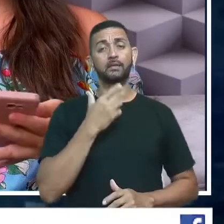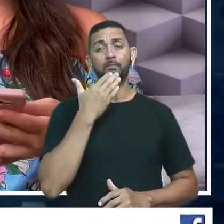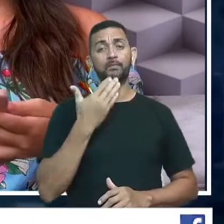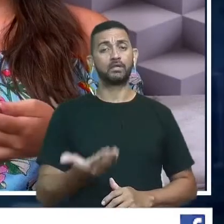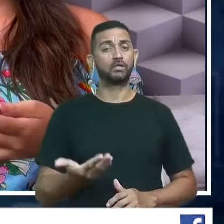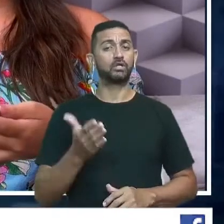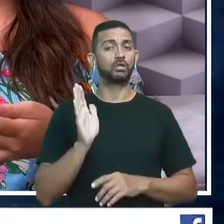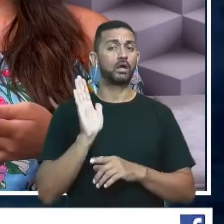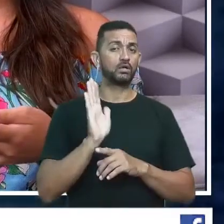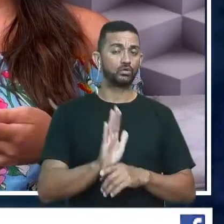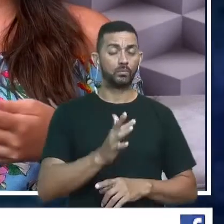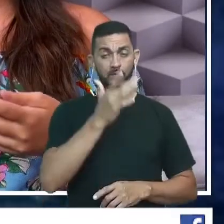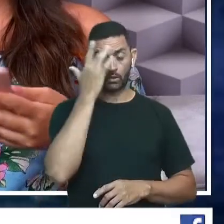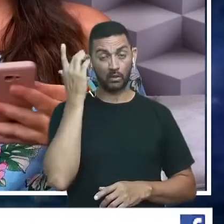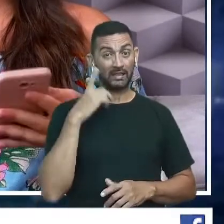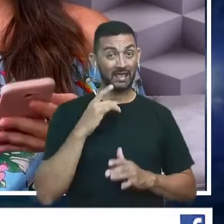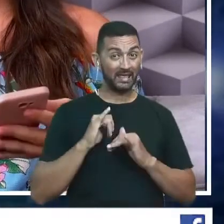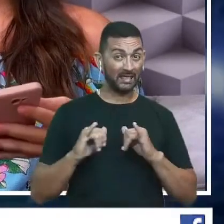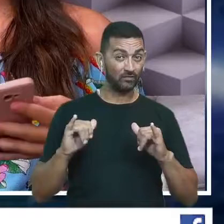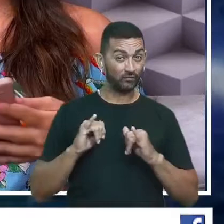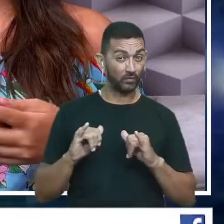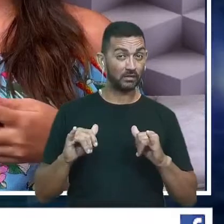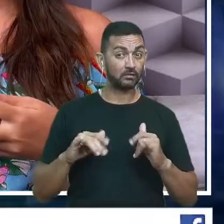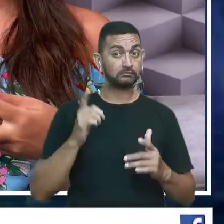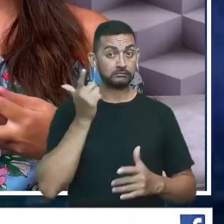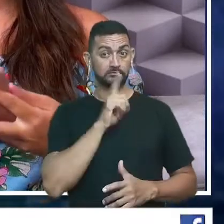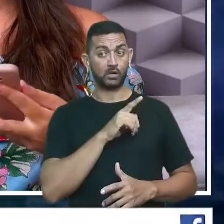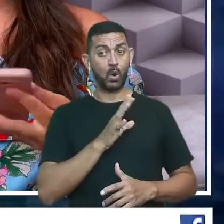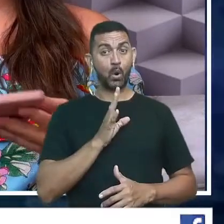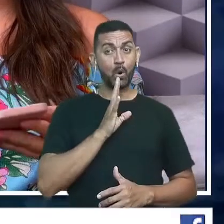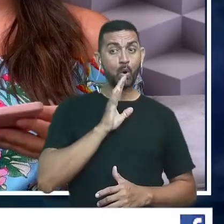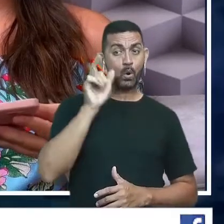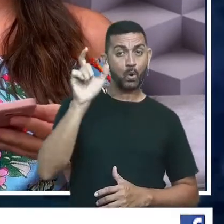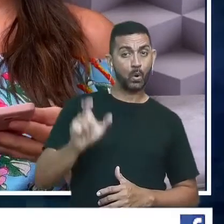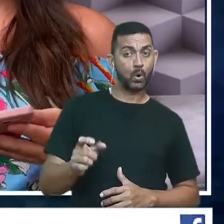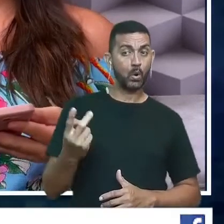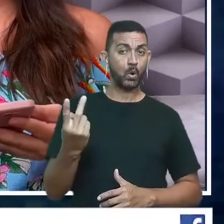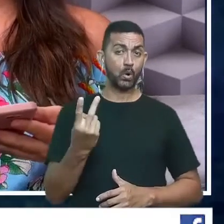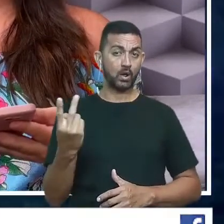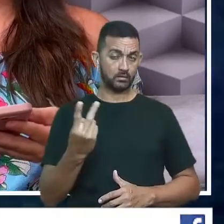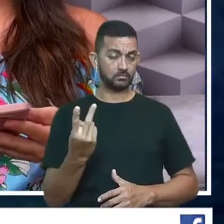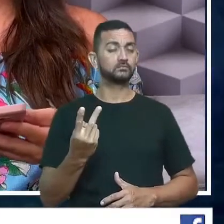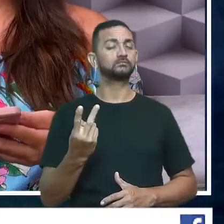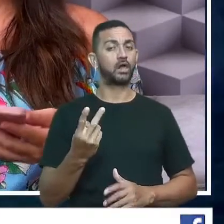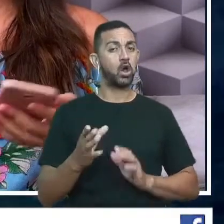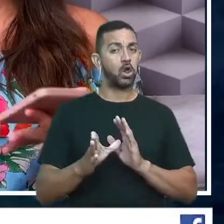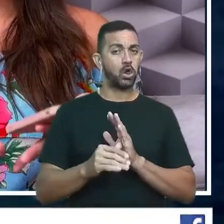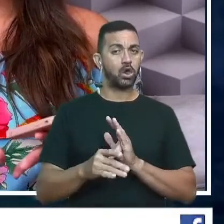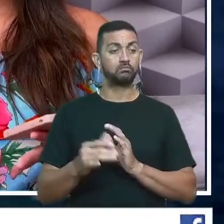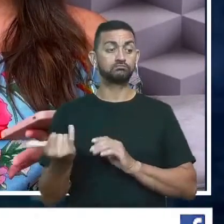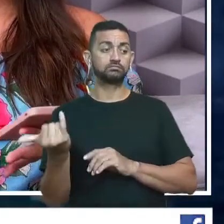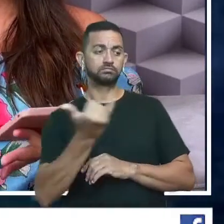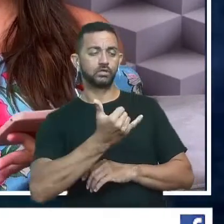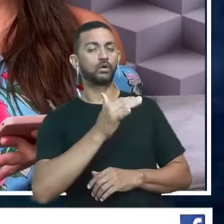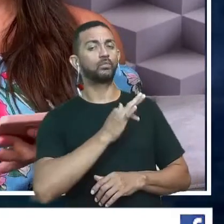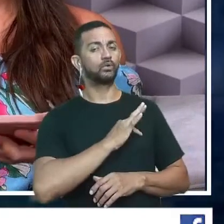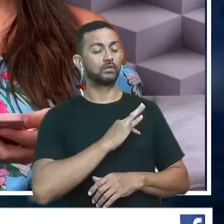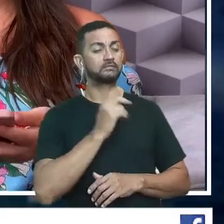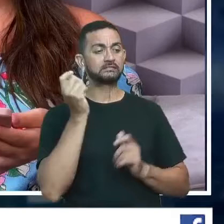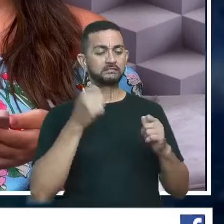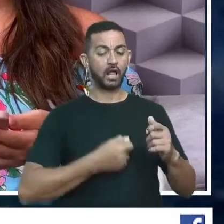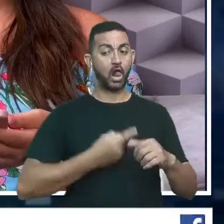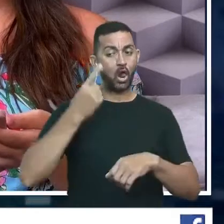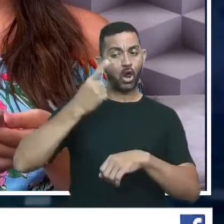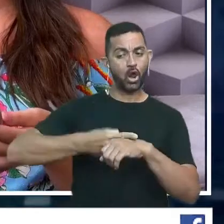ela tá pedindo ajuda claro né para quem tiver alguma informação que consegui reconhecer né os dois homens para quem form a